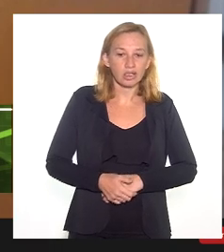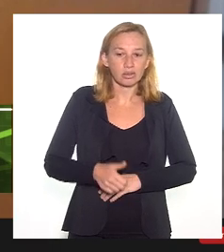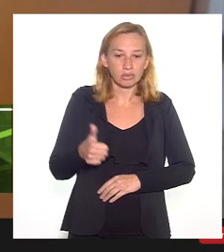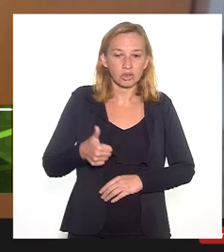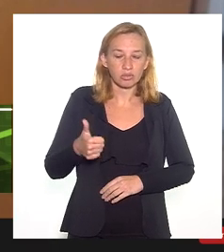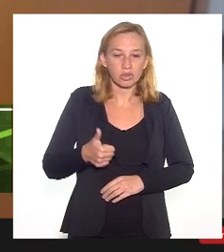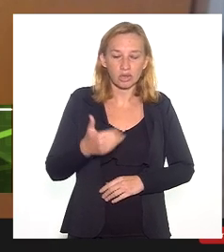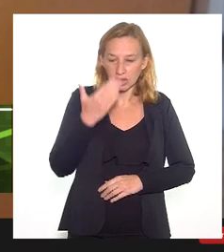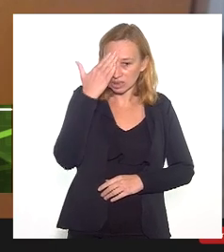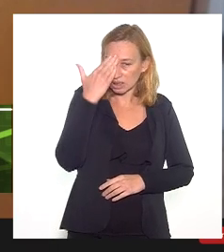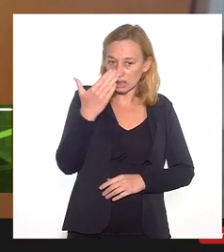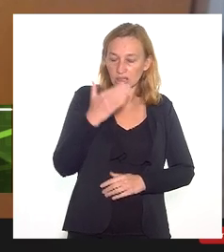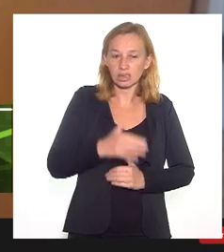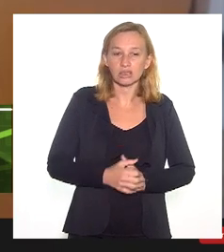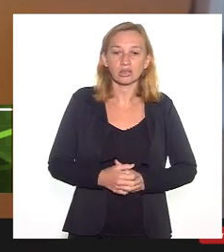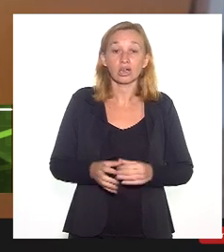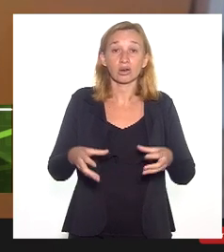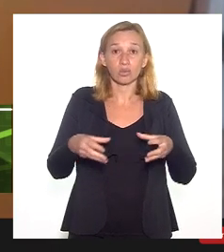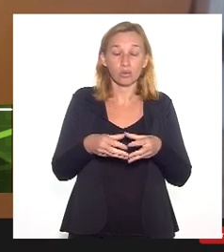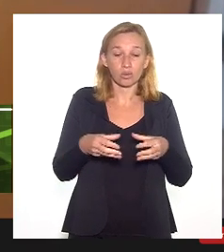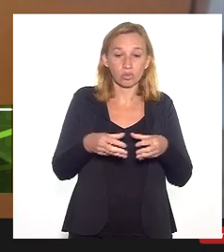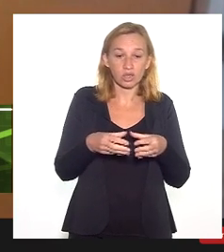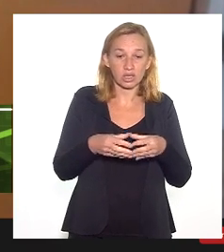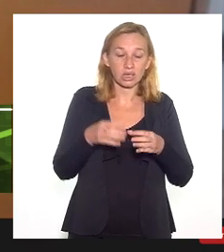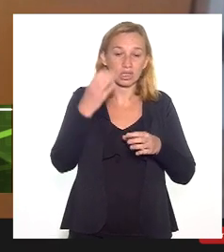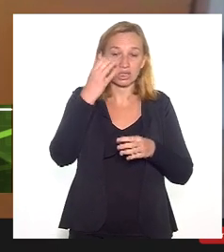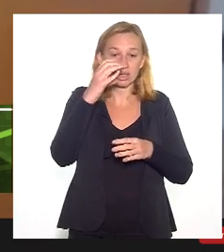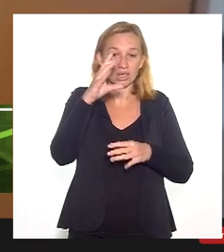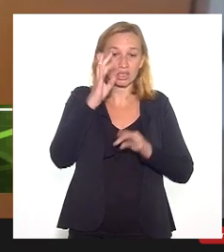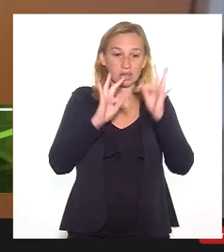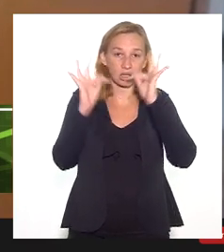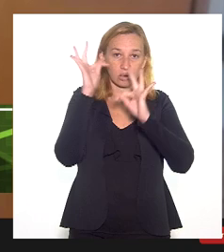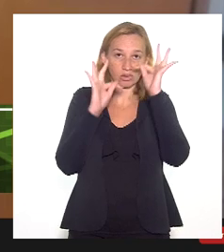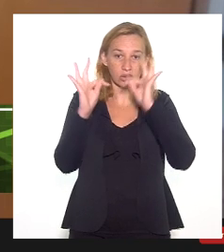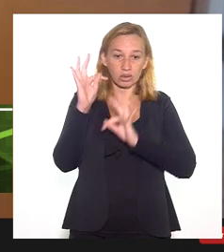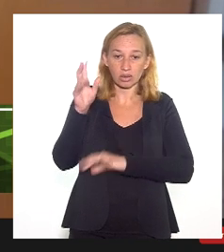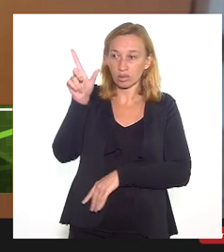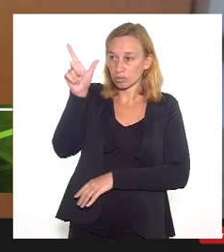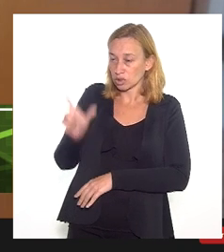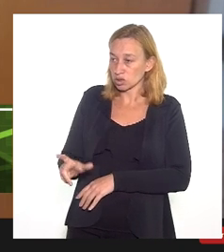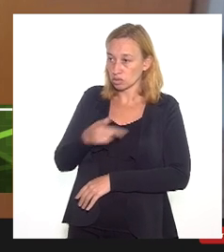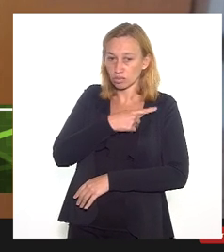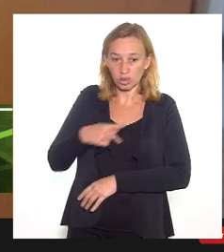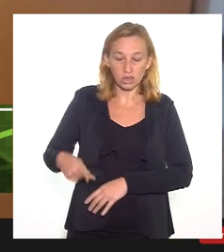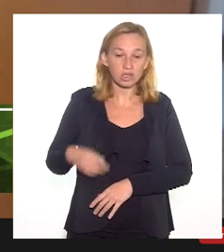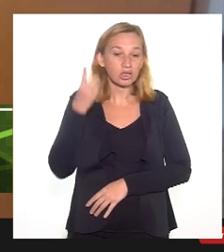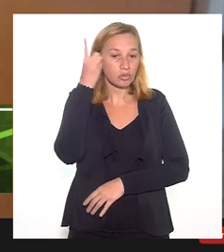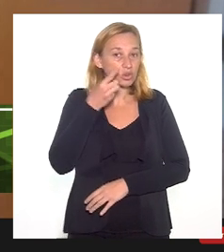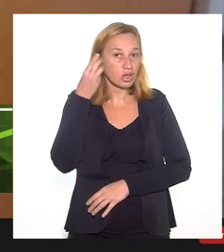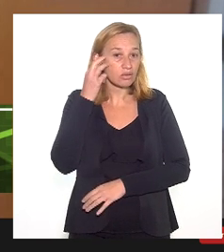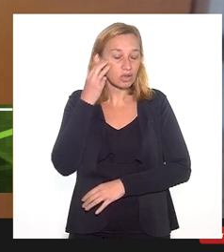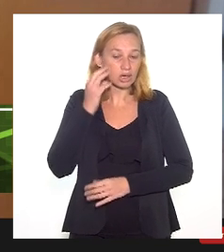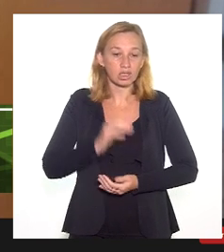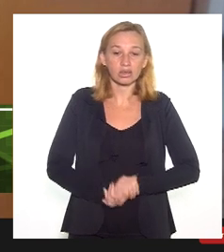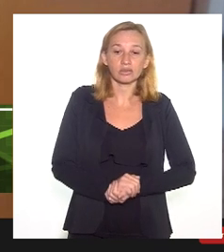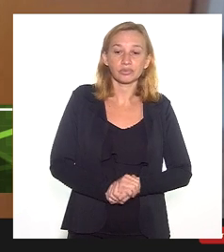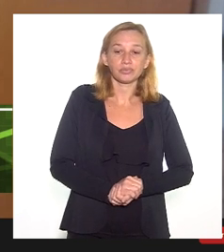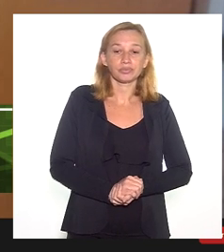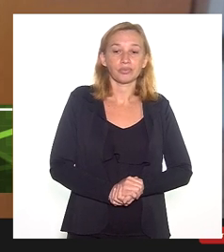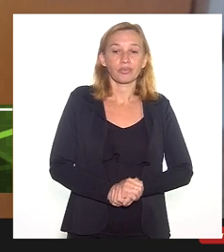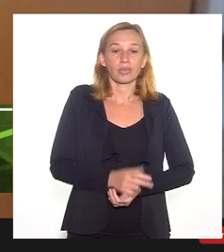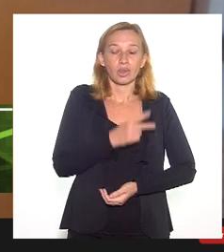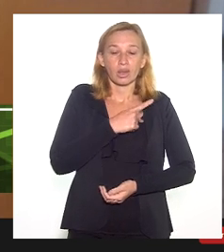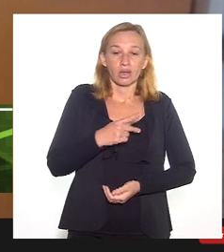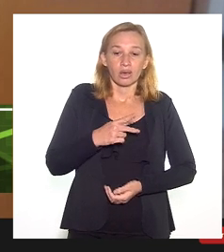agradecer a Comissão de Ciência e Tecnologia, na pessoa do seu presidente, deputado Valdeque Carneiro, e a